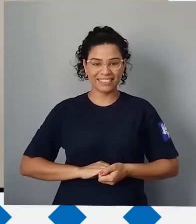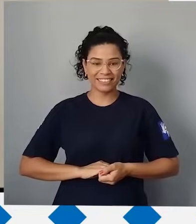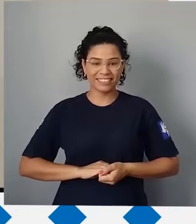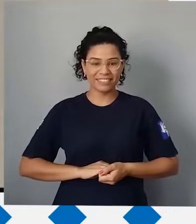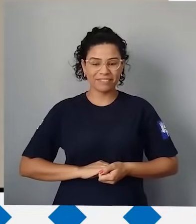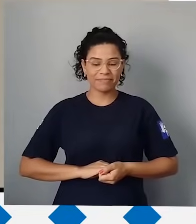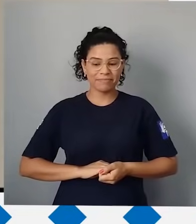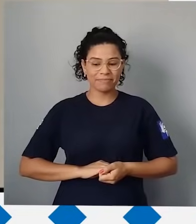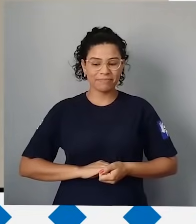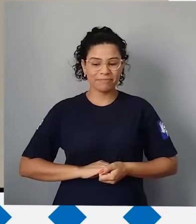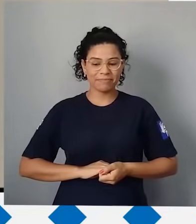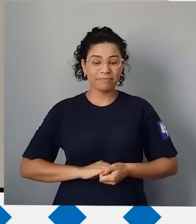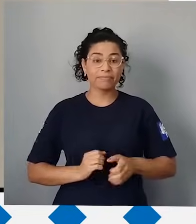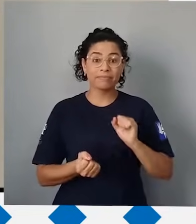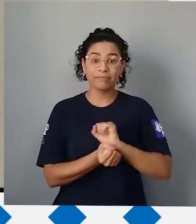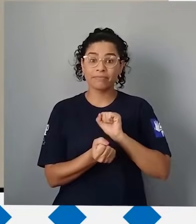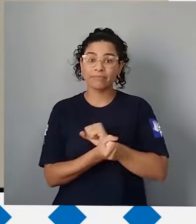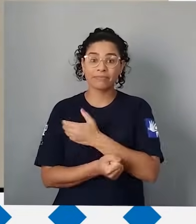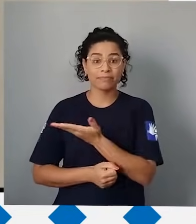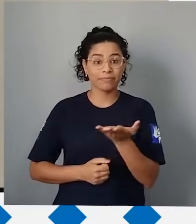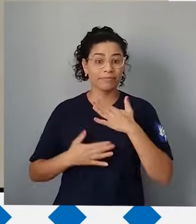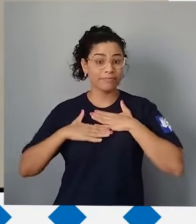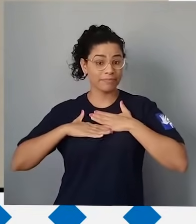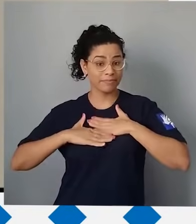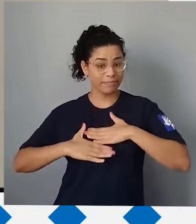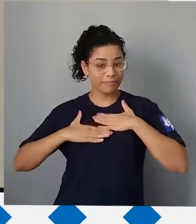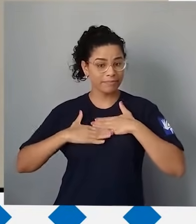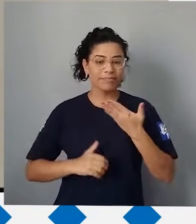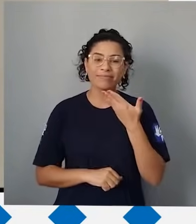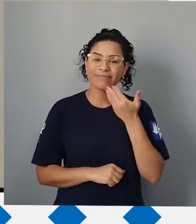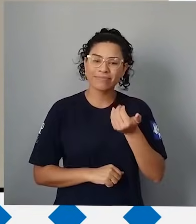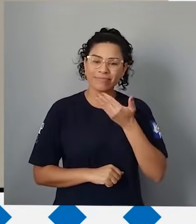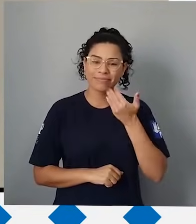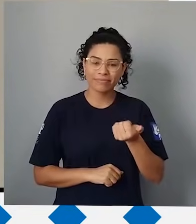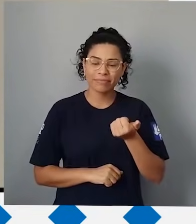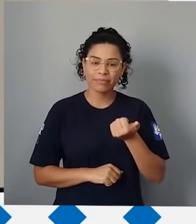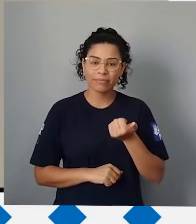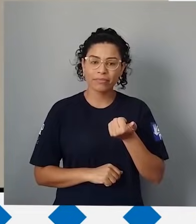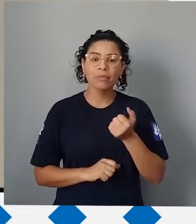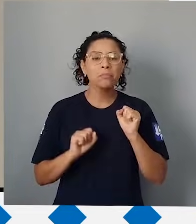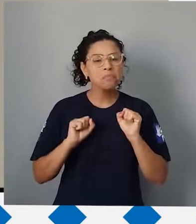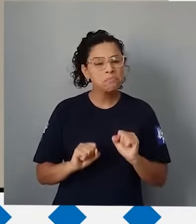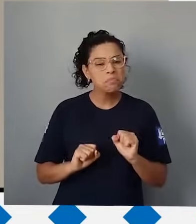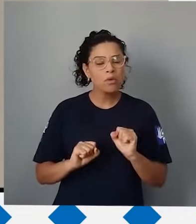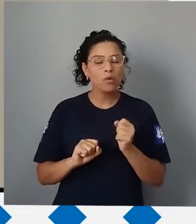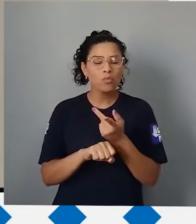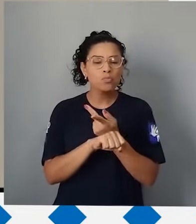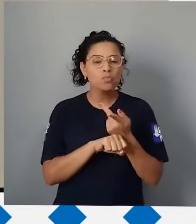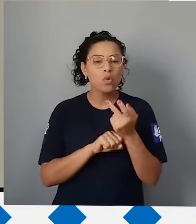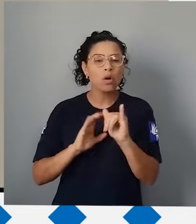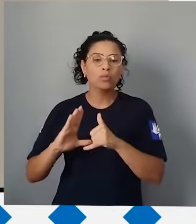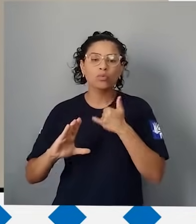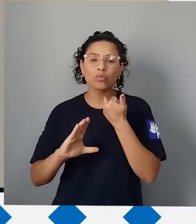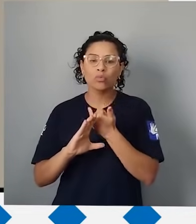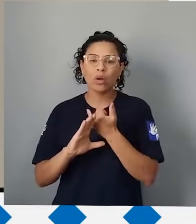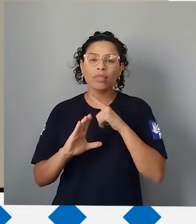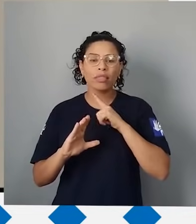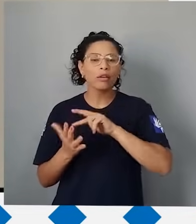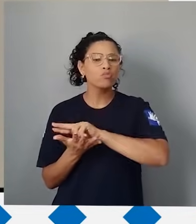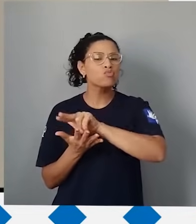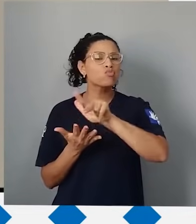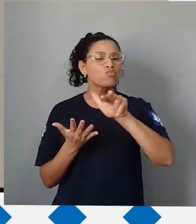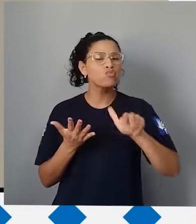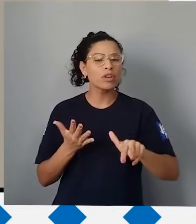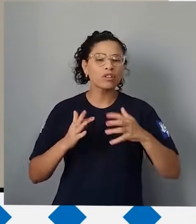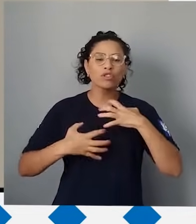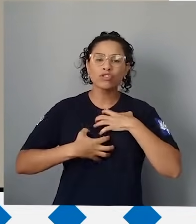simamaka. Eu espero que vocês tenham gostado. É moleza. Qualquer coisa, procurem no YouTube, lá tem